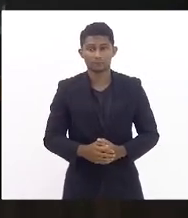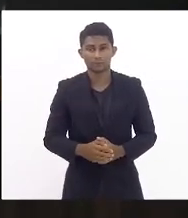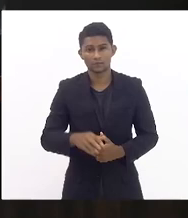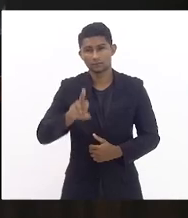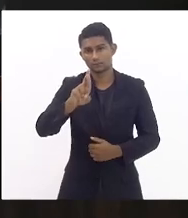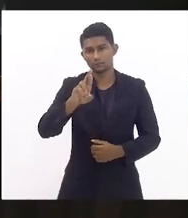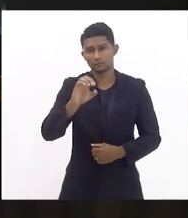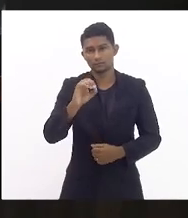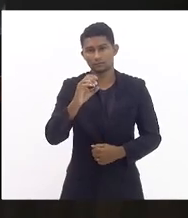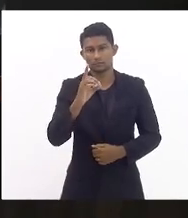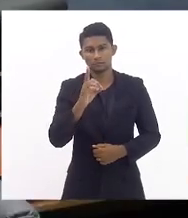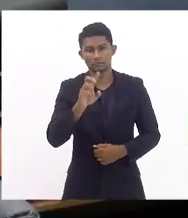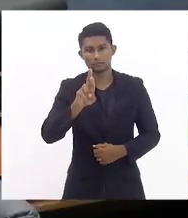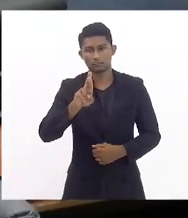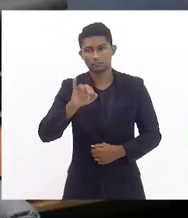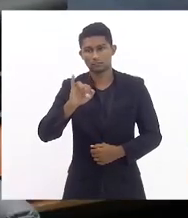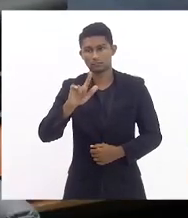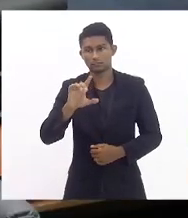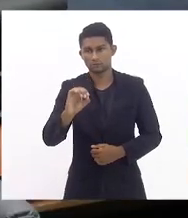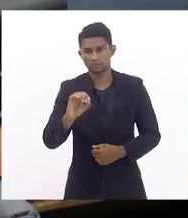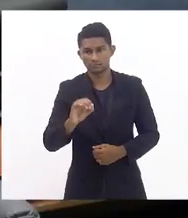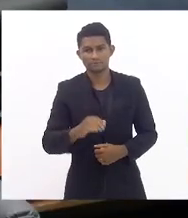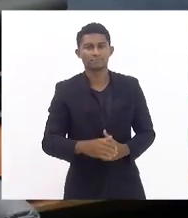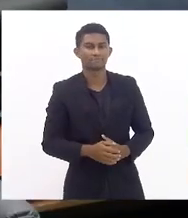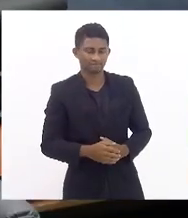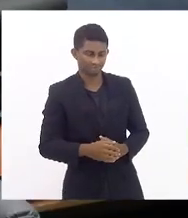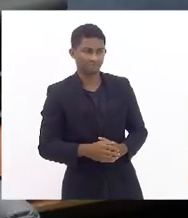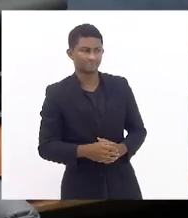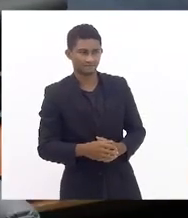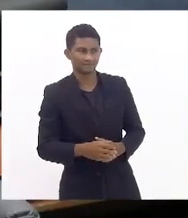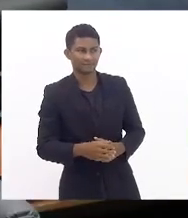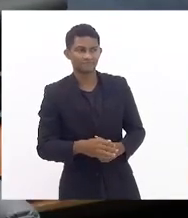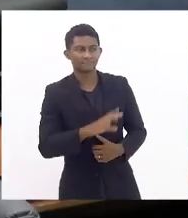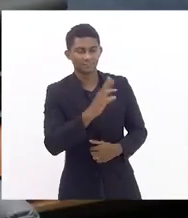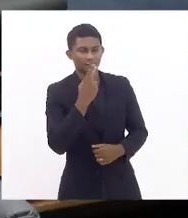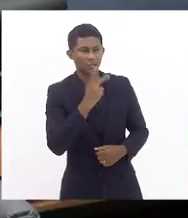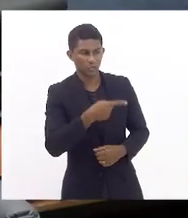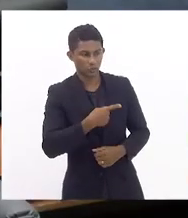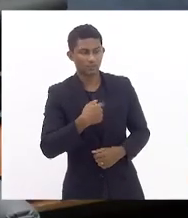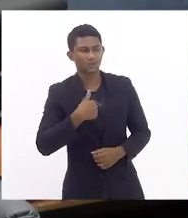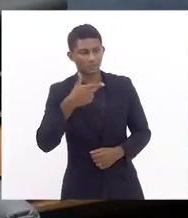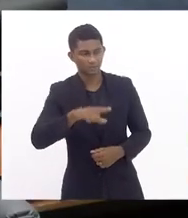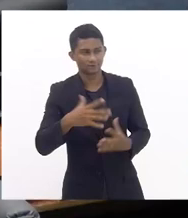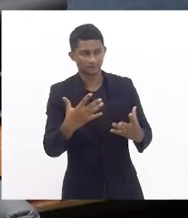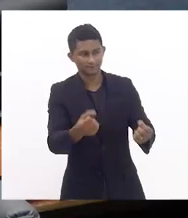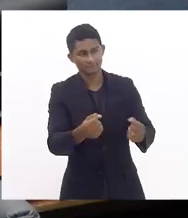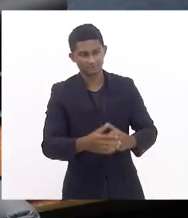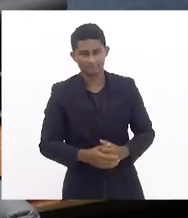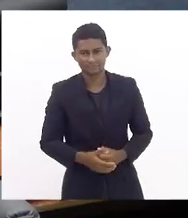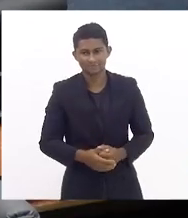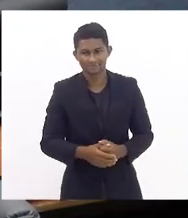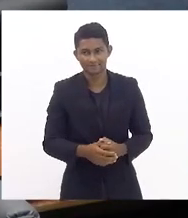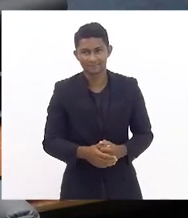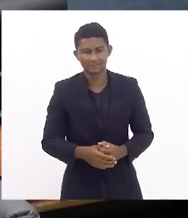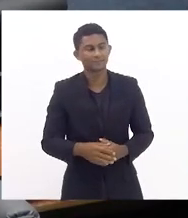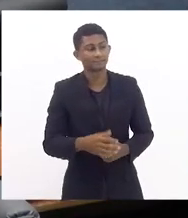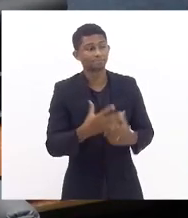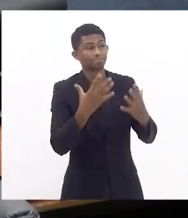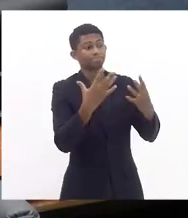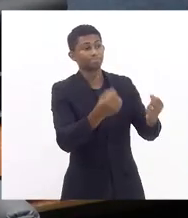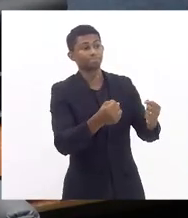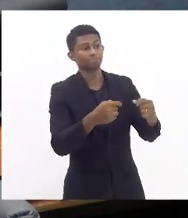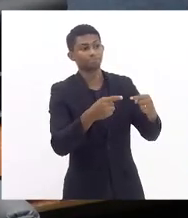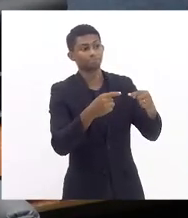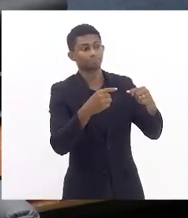Rodrigo Amorim. Eu só levo bronca uma vez. Parecia só. Favorável, presidente. Você não foi bronca. Pela Comissão de